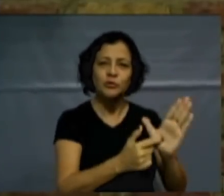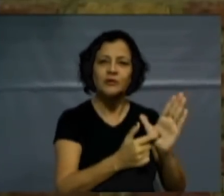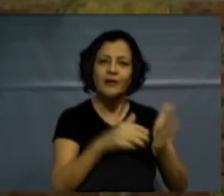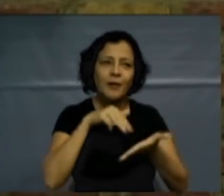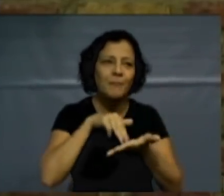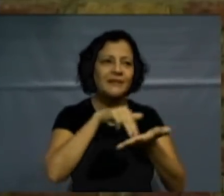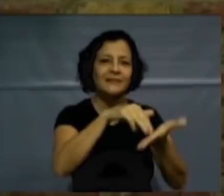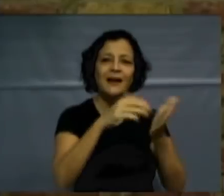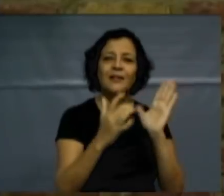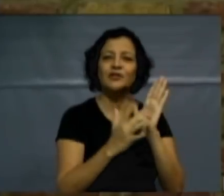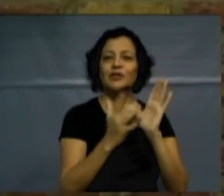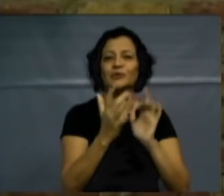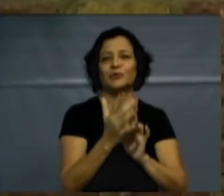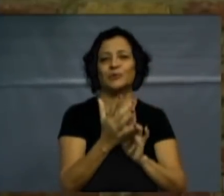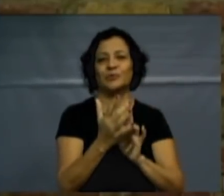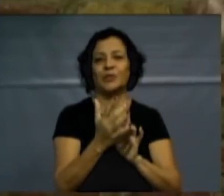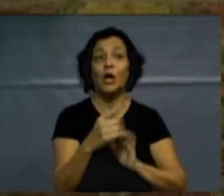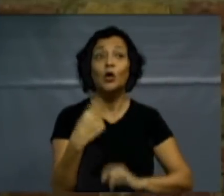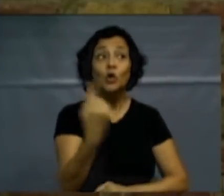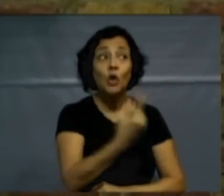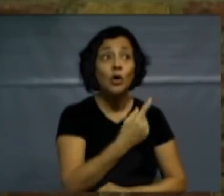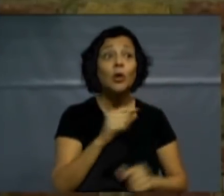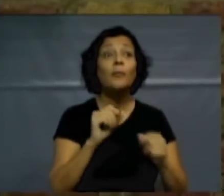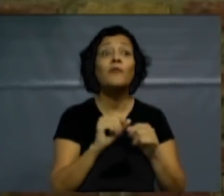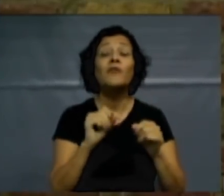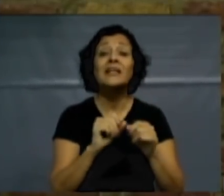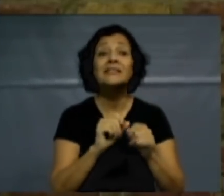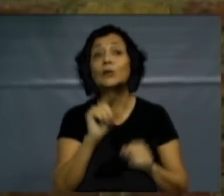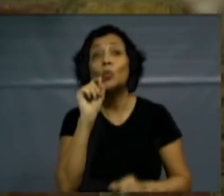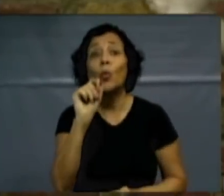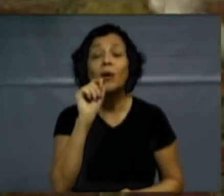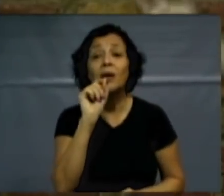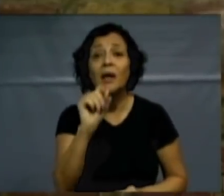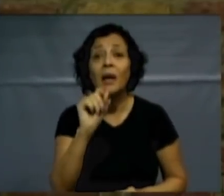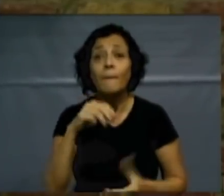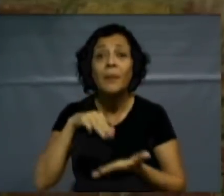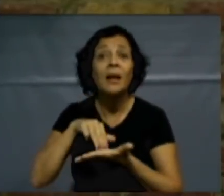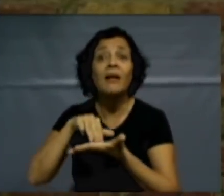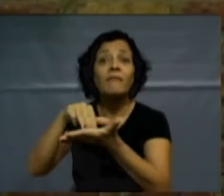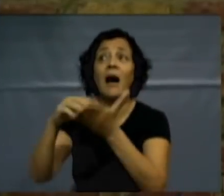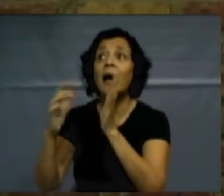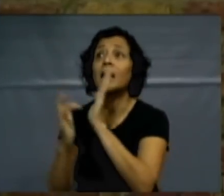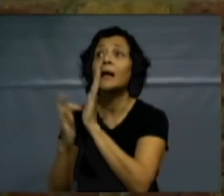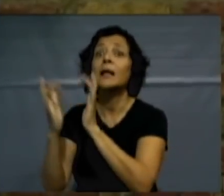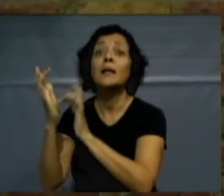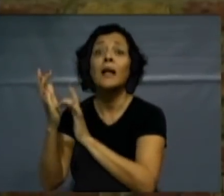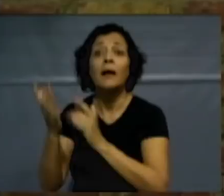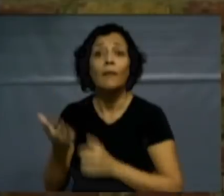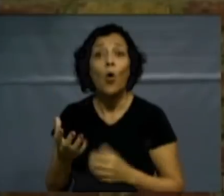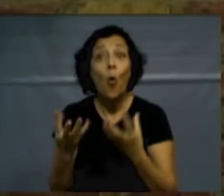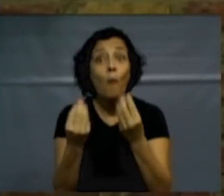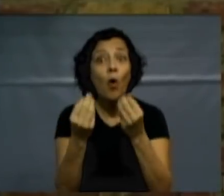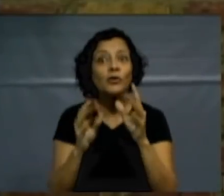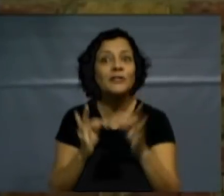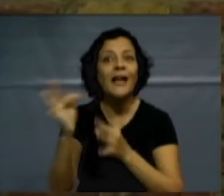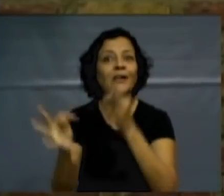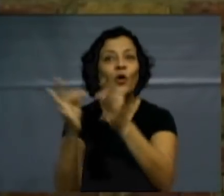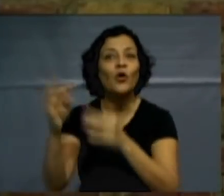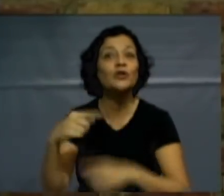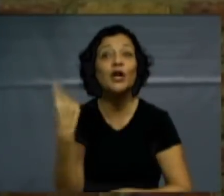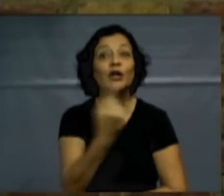na nossa mente. O que a gente está fazendo para levar a boa nova com esse catatal de tecnologias que nós temos hoje?